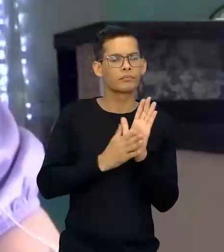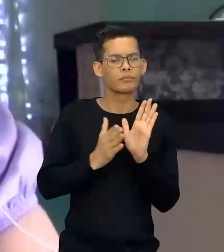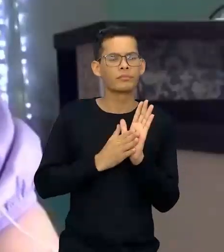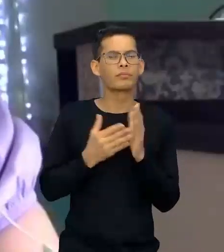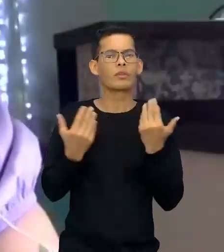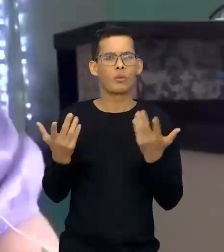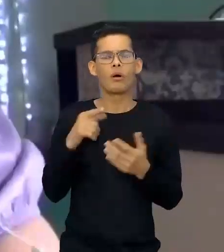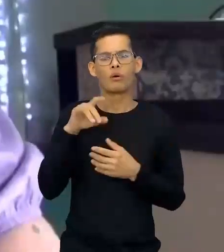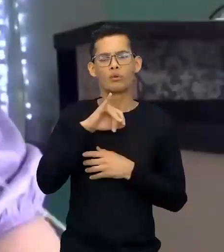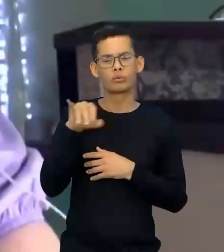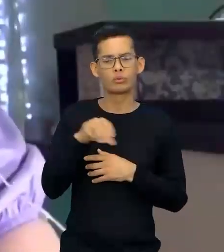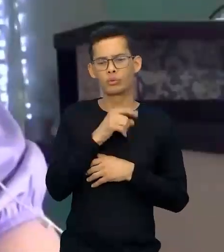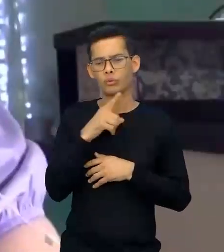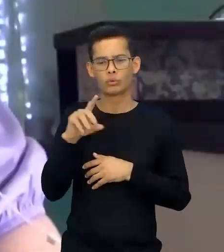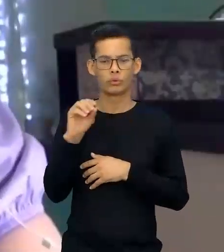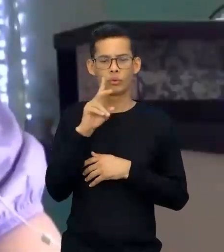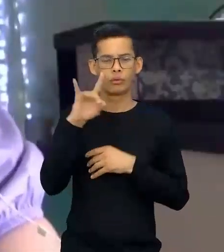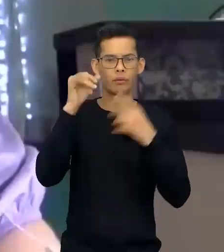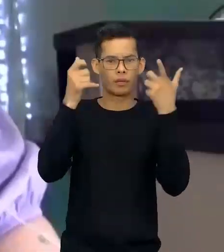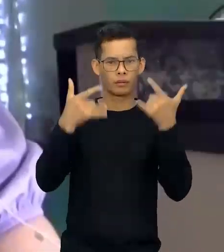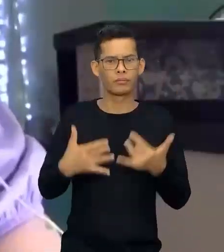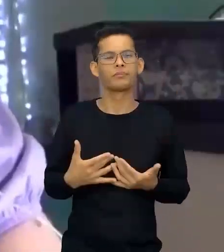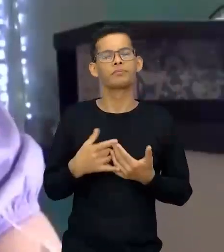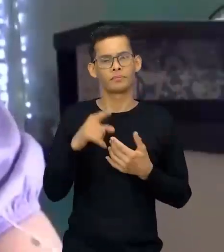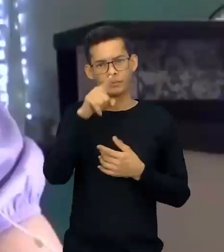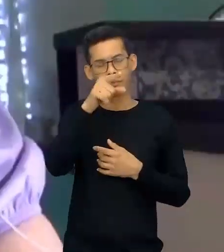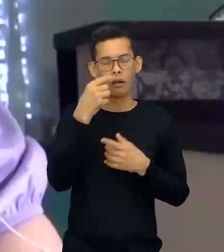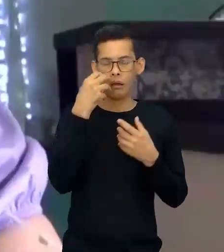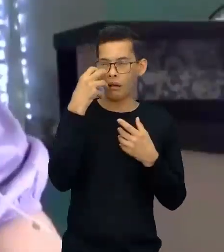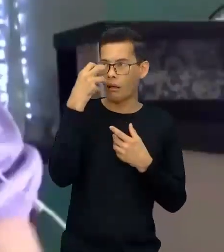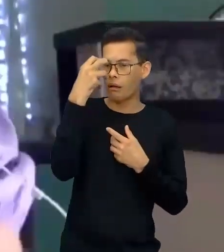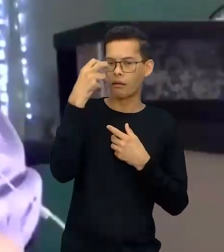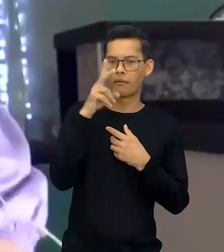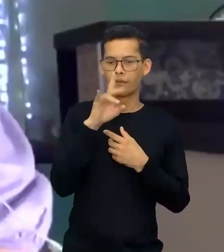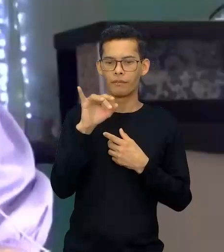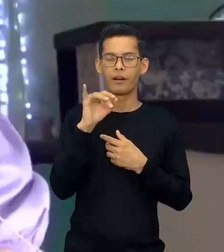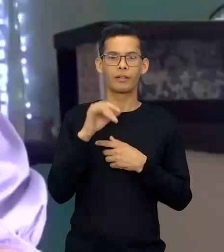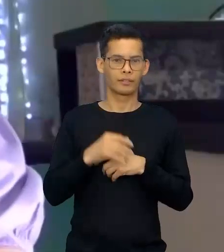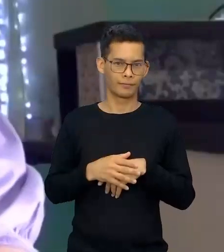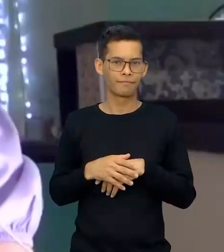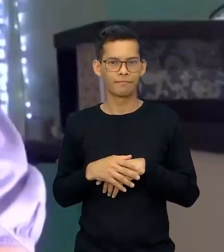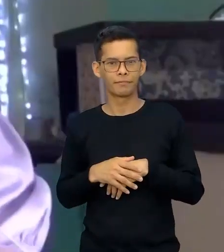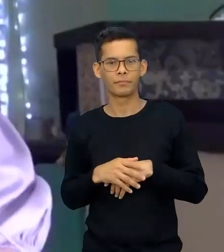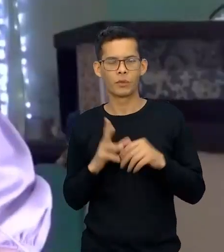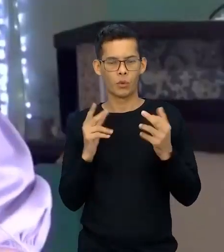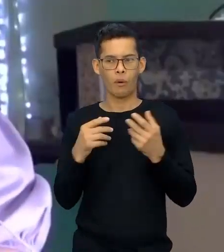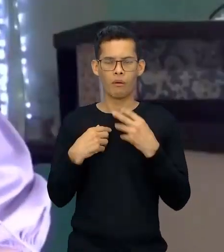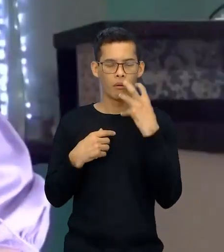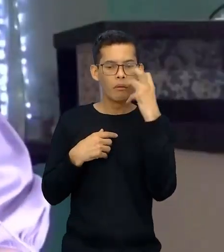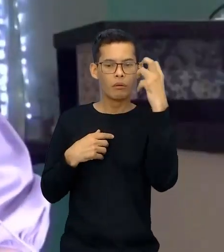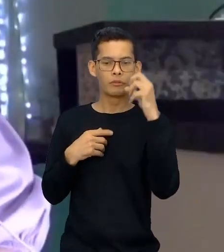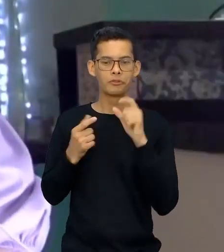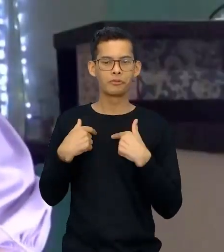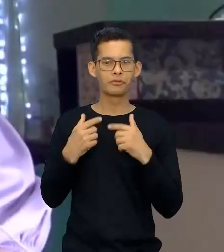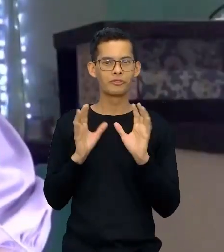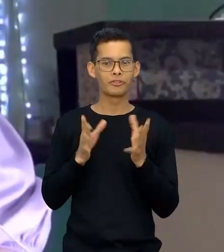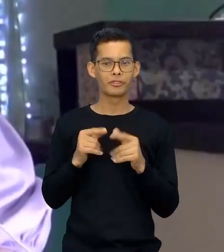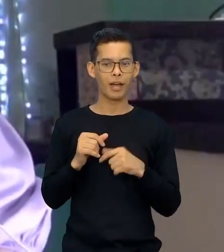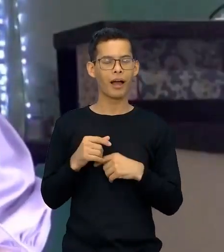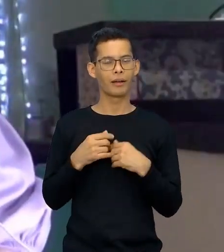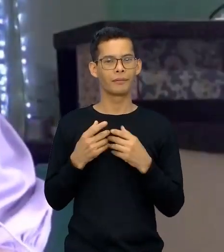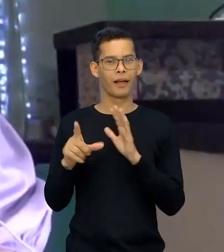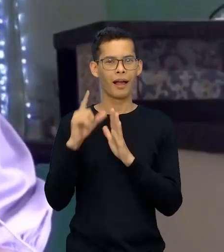do João, que eu tenho certeza que vai te encantar também, assim como já me encantou quando